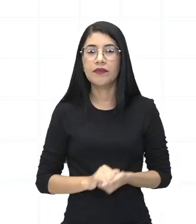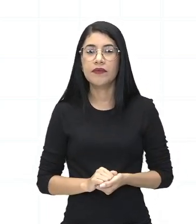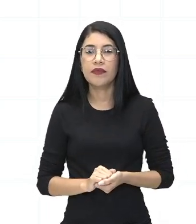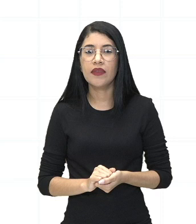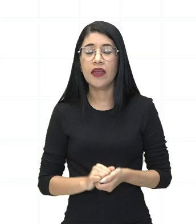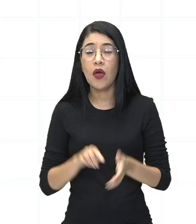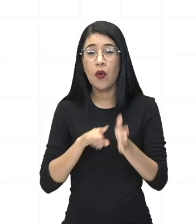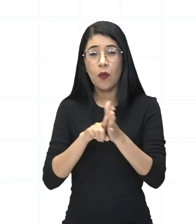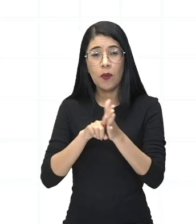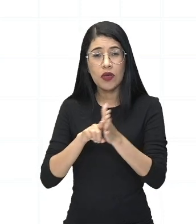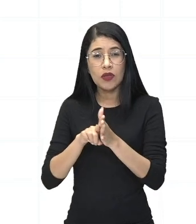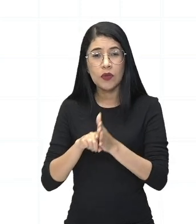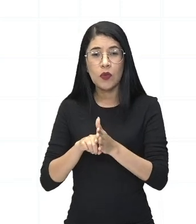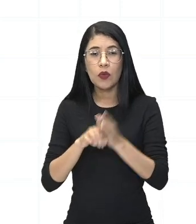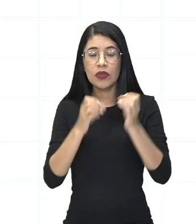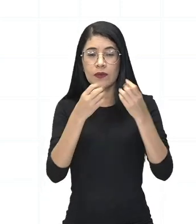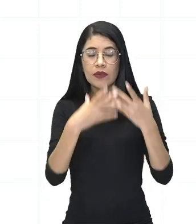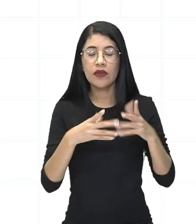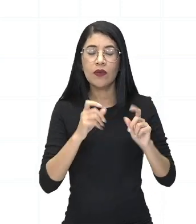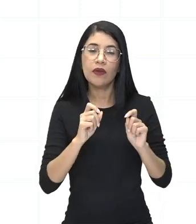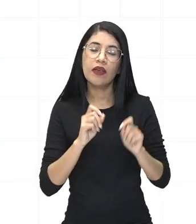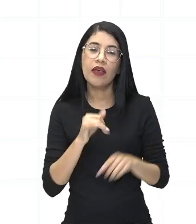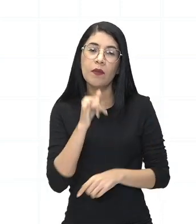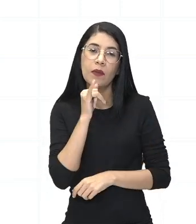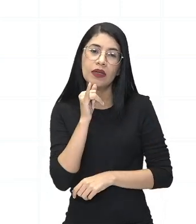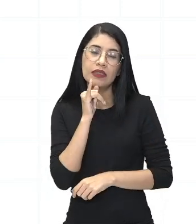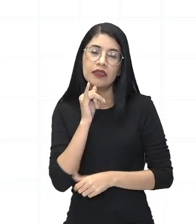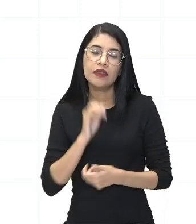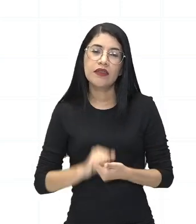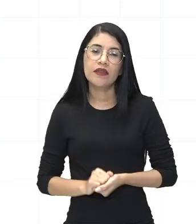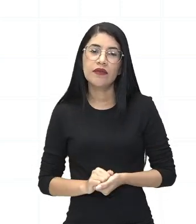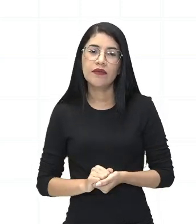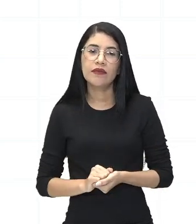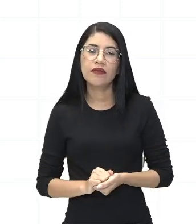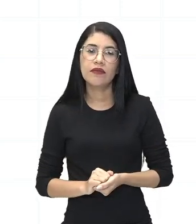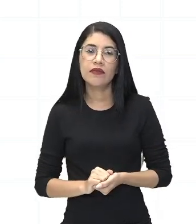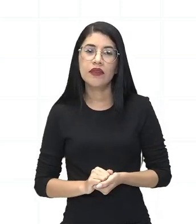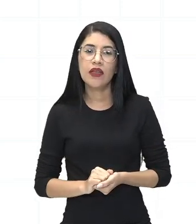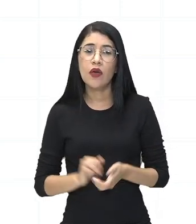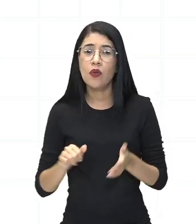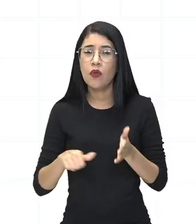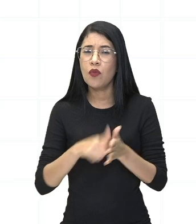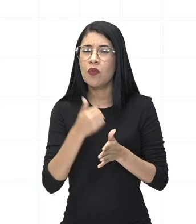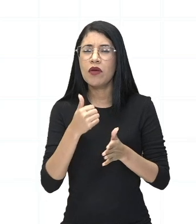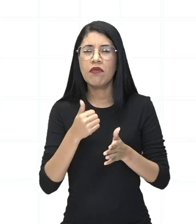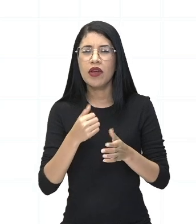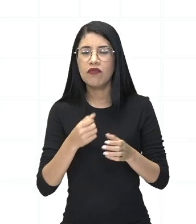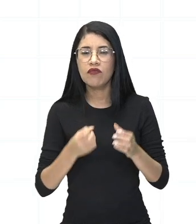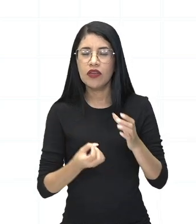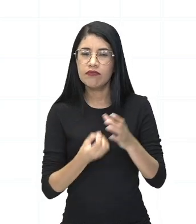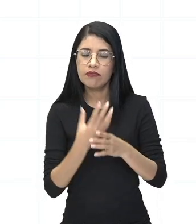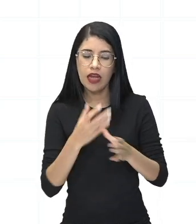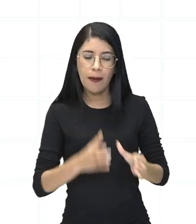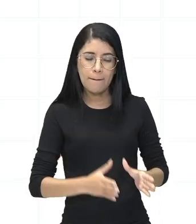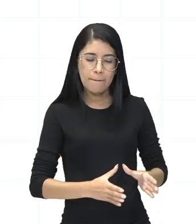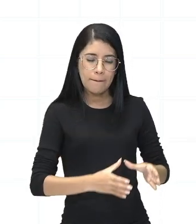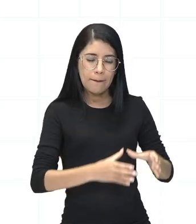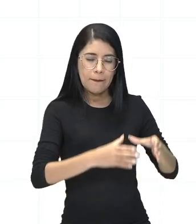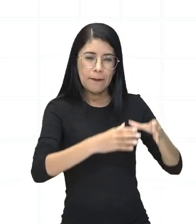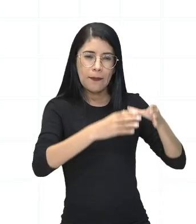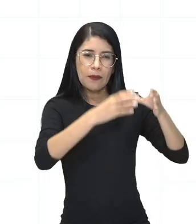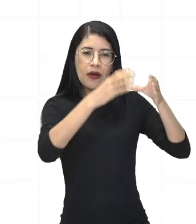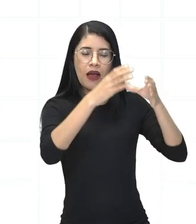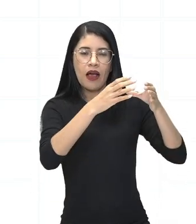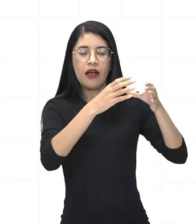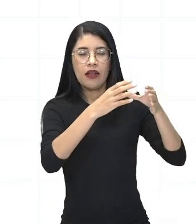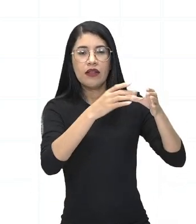os estudiosos falam que é como se elas fossem o primeiro momento que esse homem tenta construir,